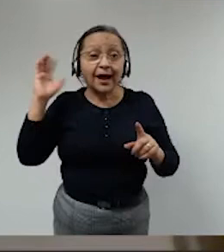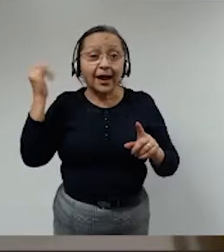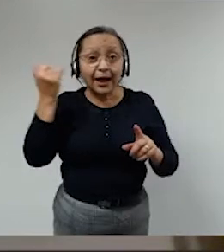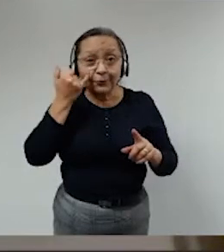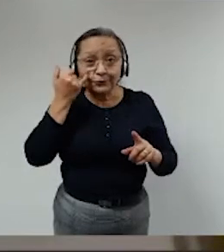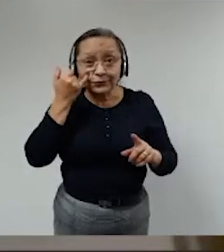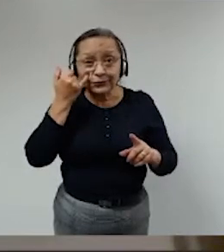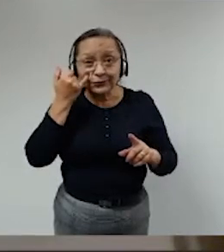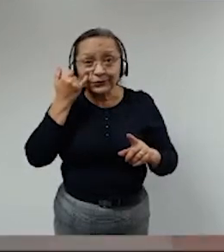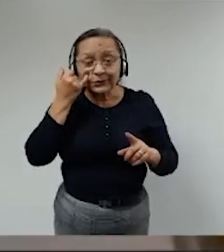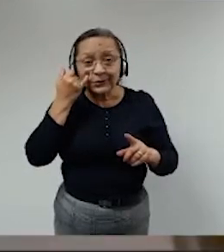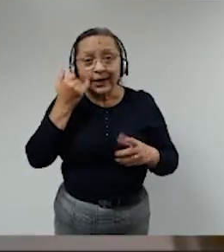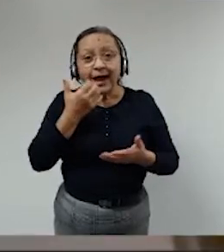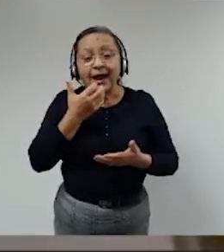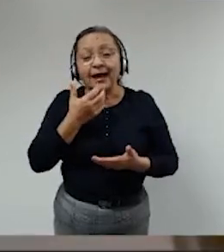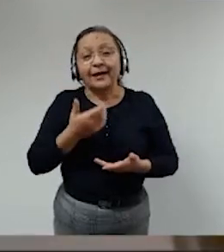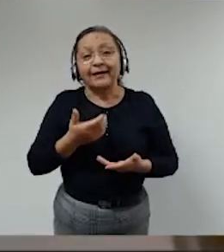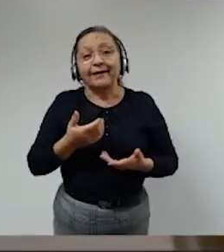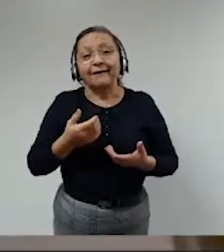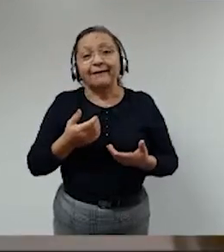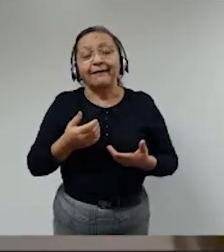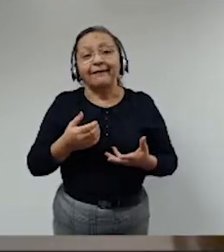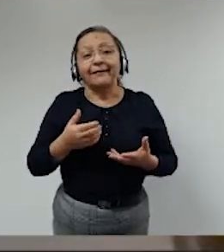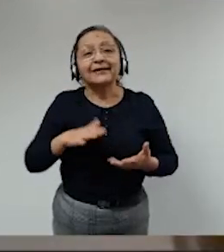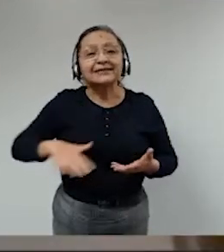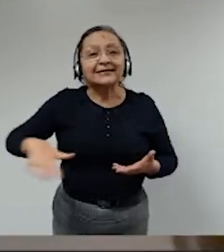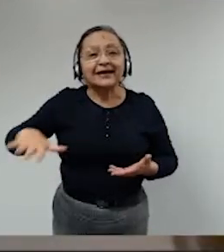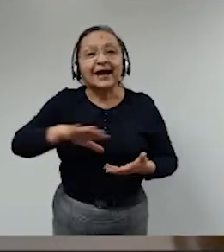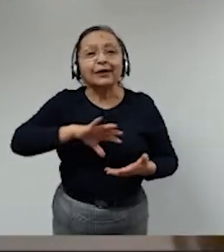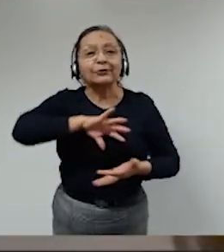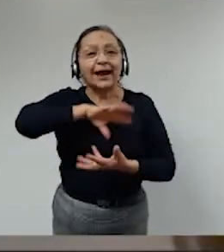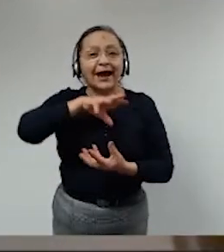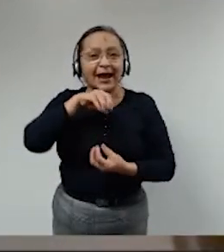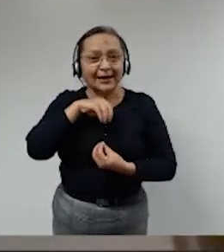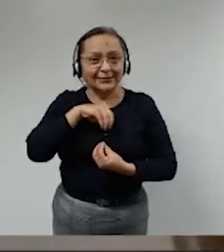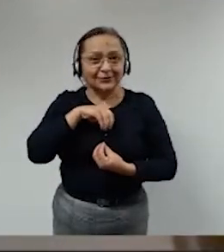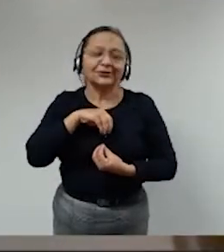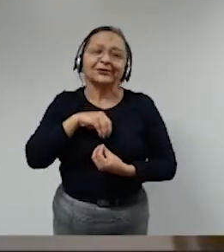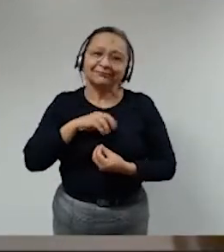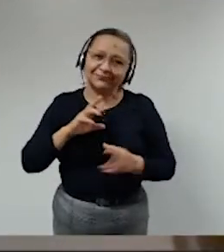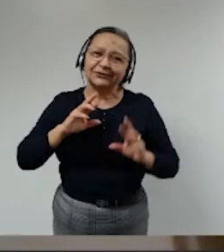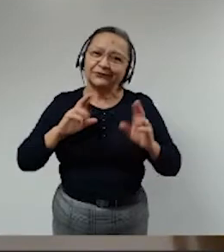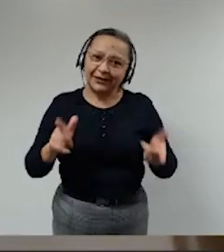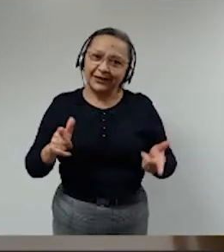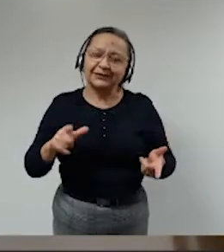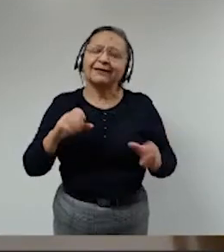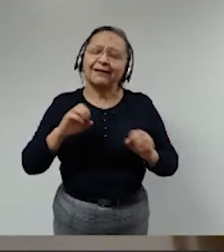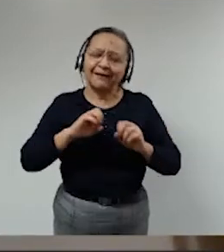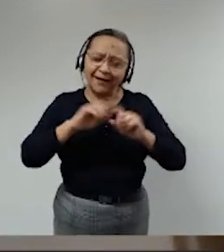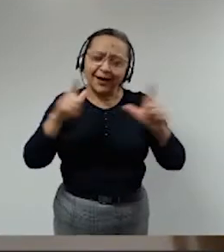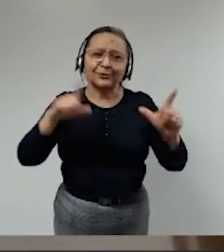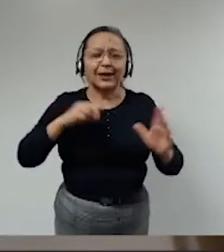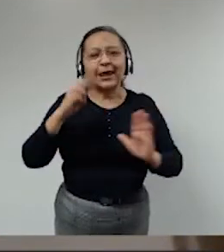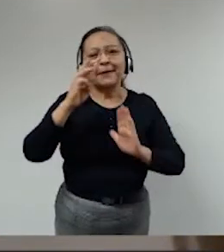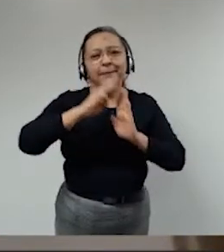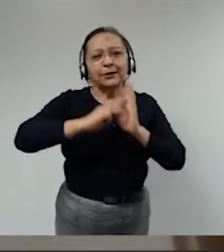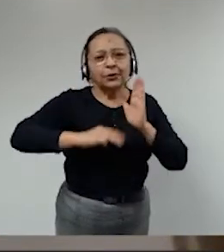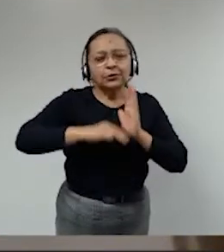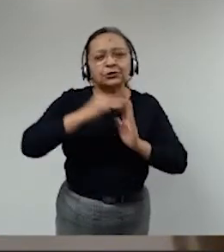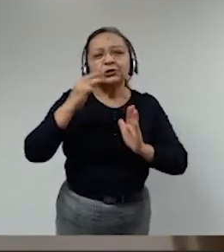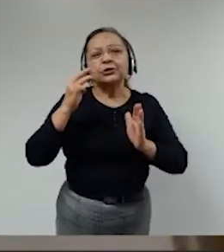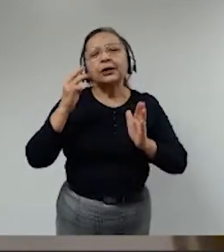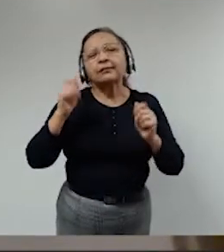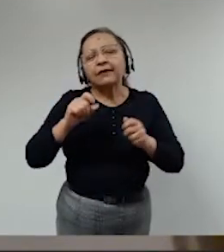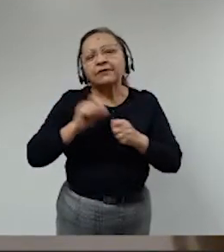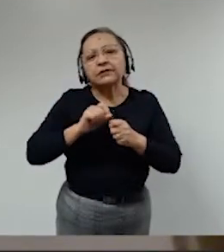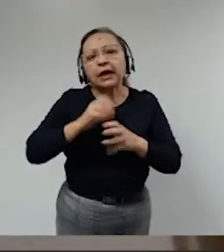receita. Ela é muito incerta. Claro que existem metodologias de fazer essa estimativa,